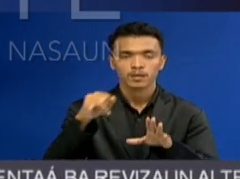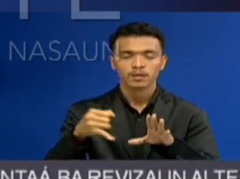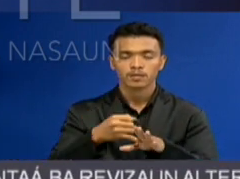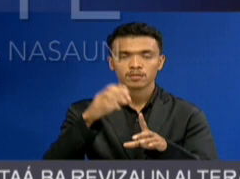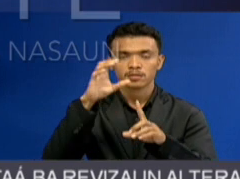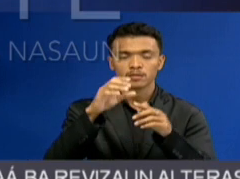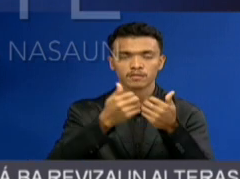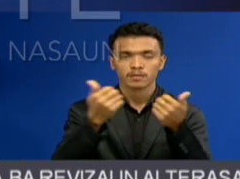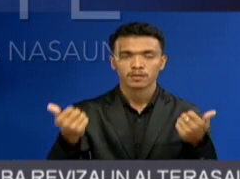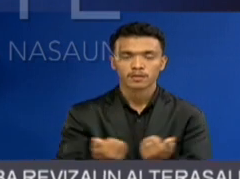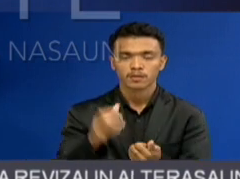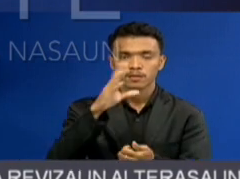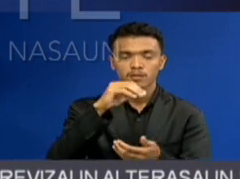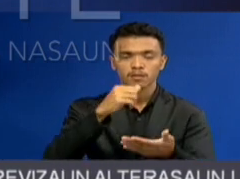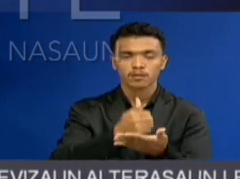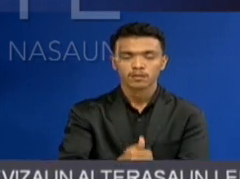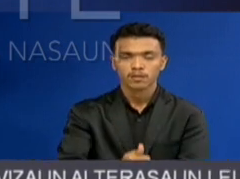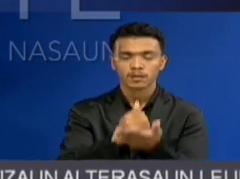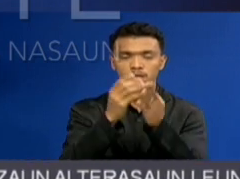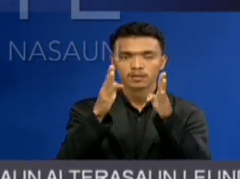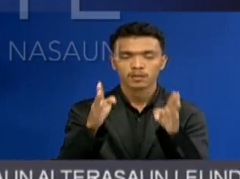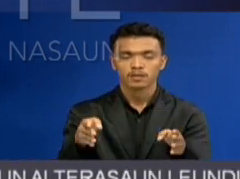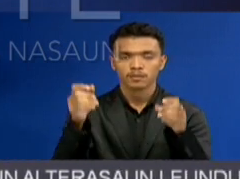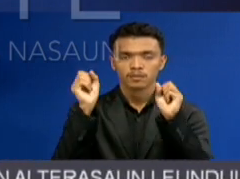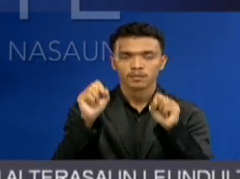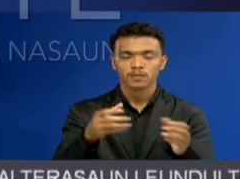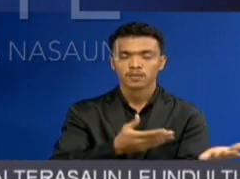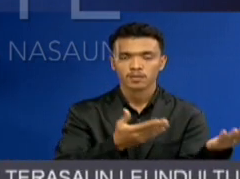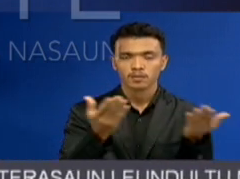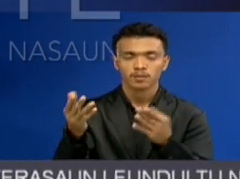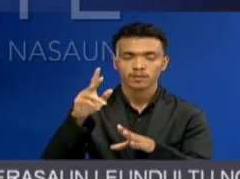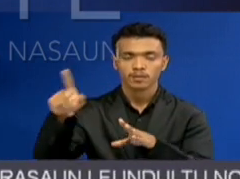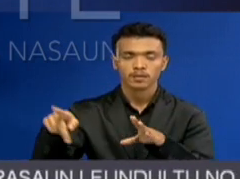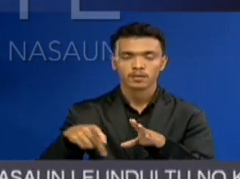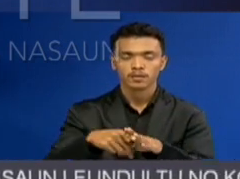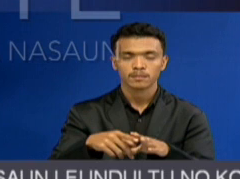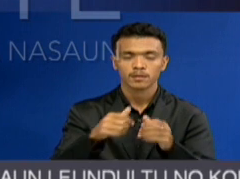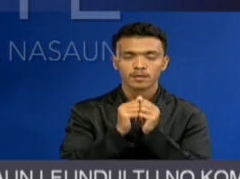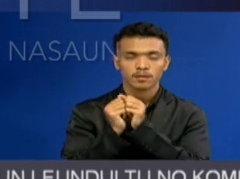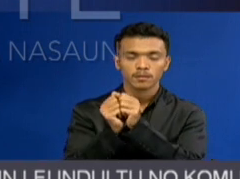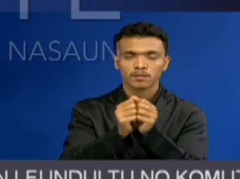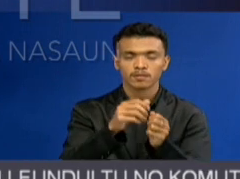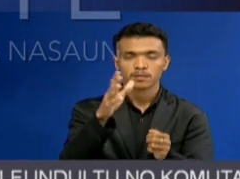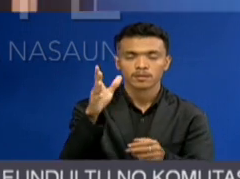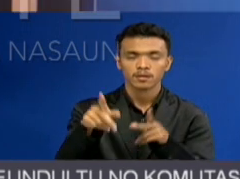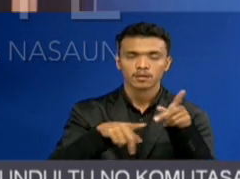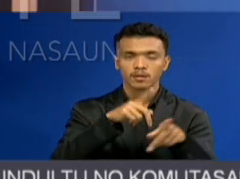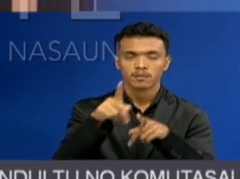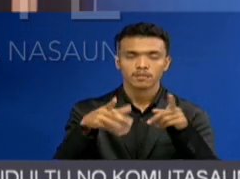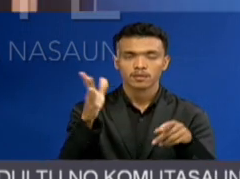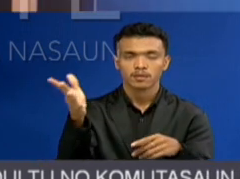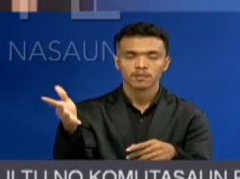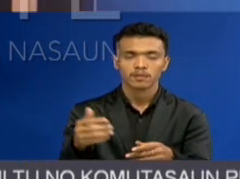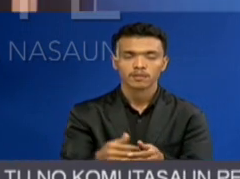no delegada ser nebe, maka ami bele onde ne participação liderança ne total ne 50 pessoas. Referência seria uma que